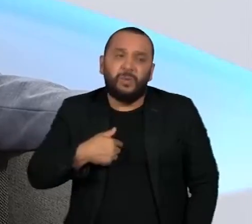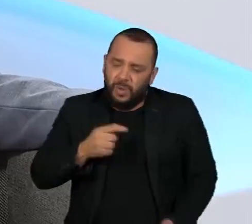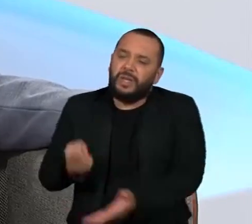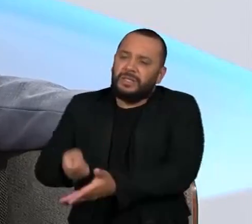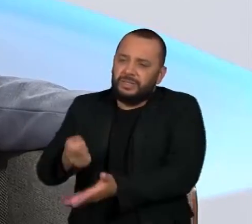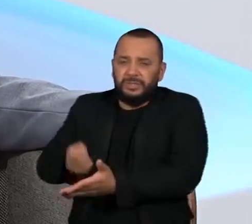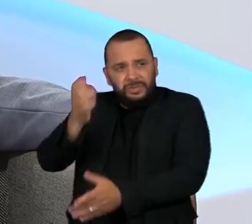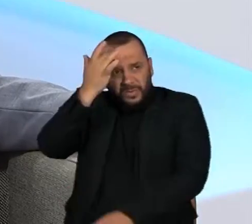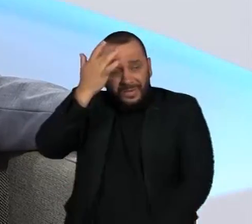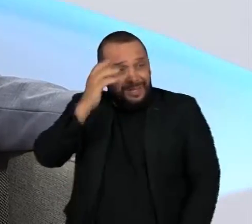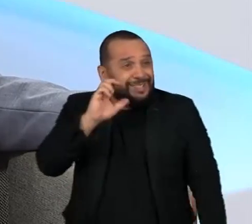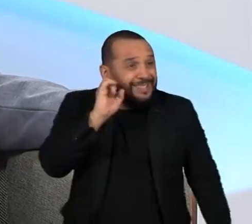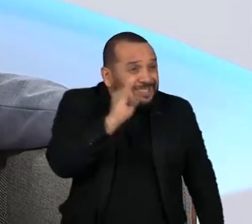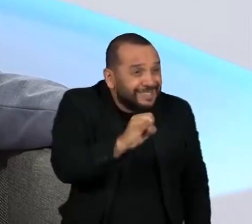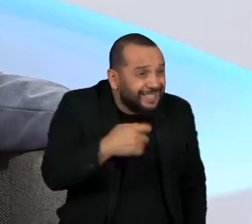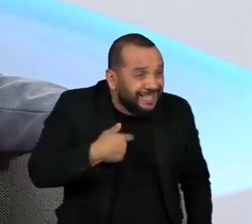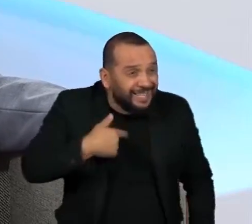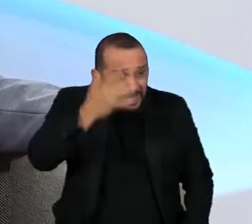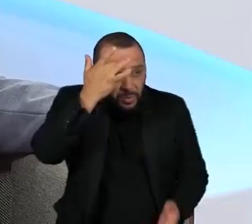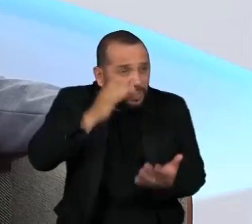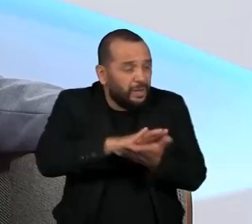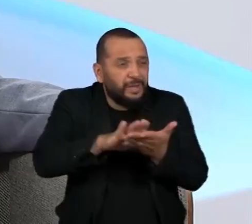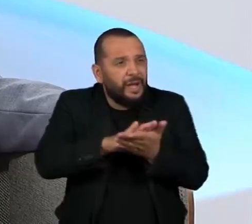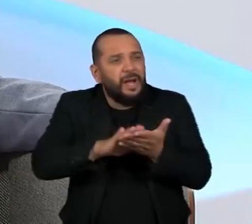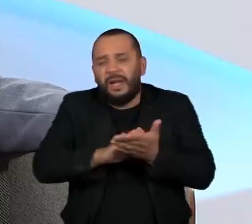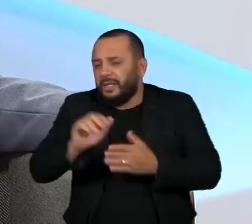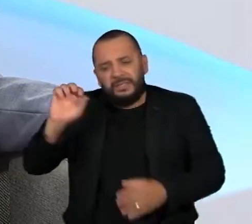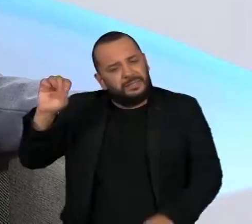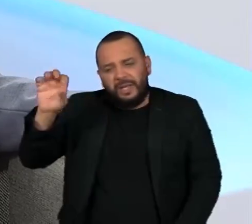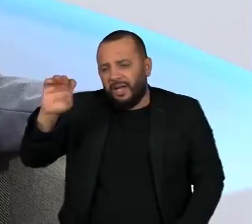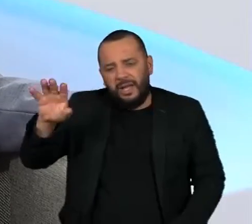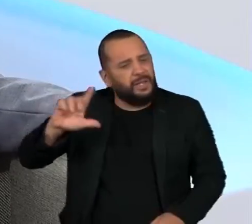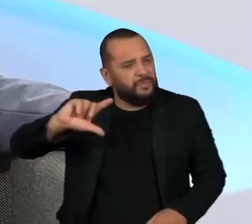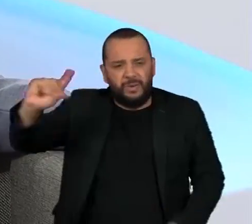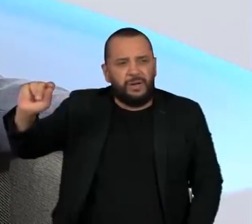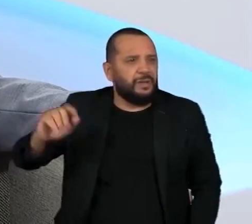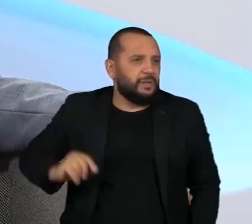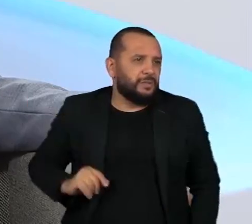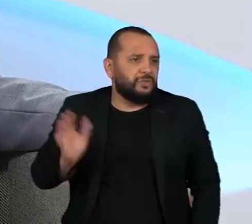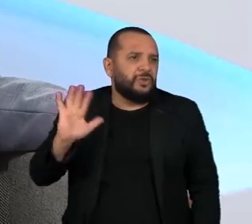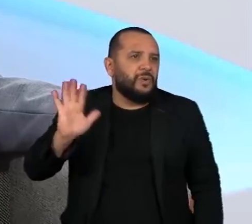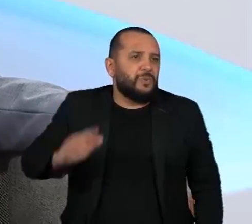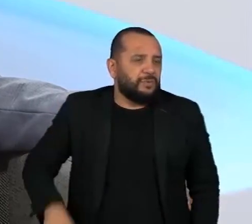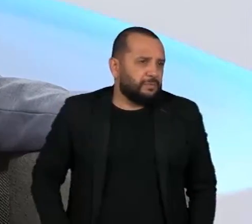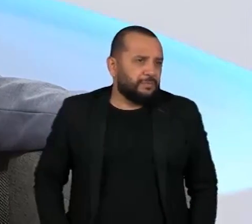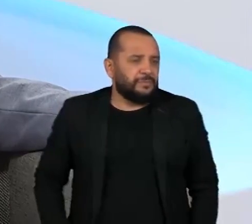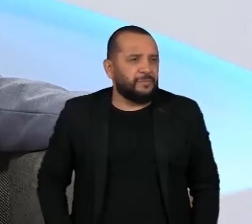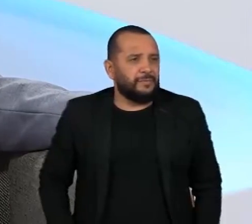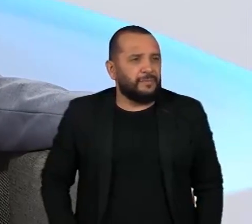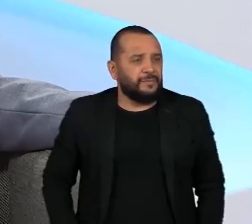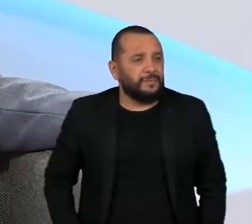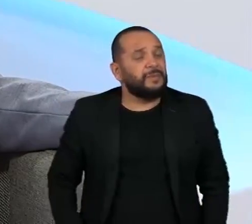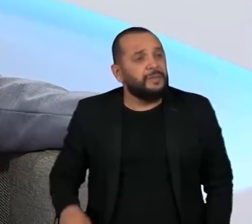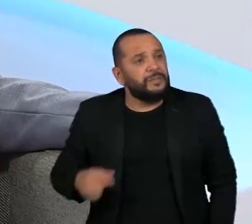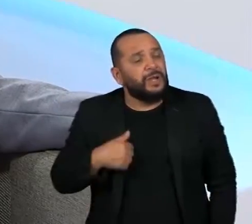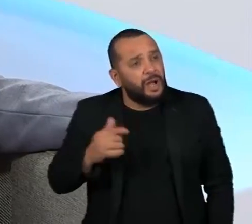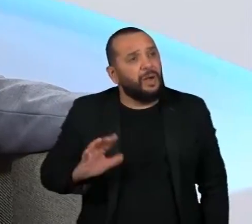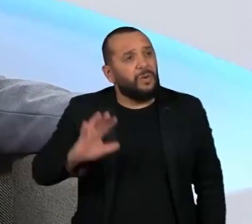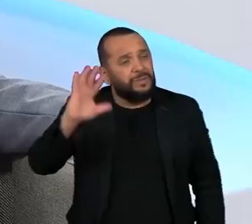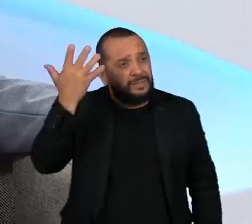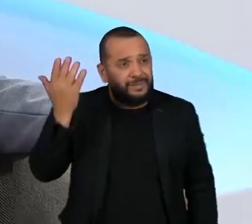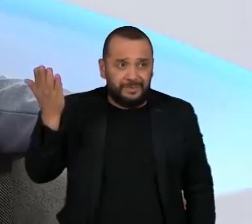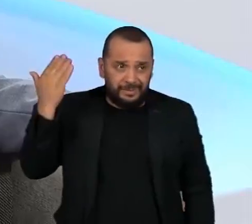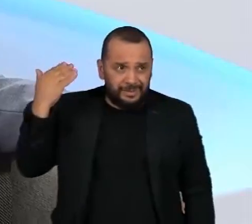mesmo se não tiver decorado pode ir embora não grava logo no começo do filme aconteceu isso